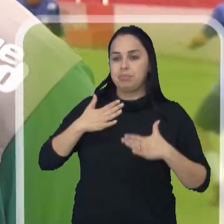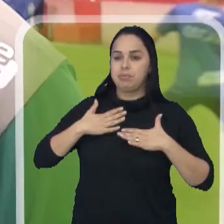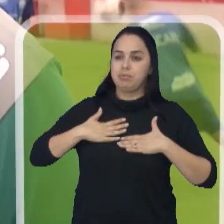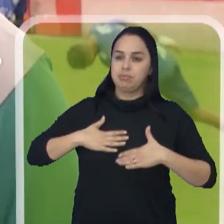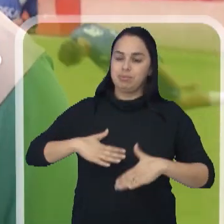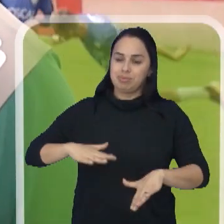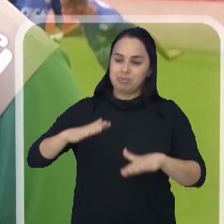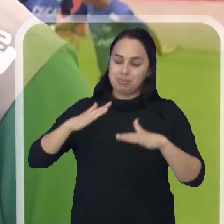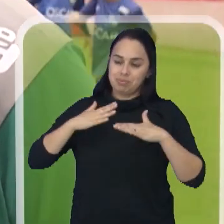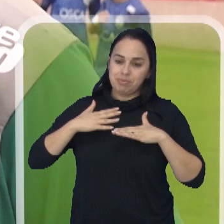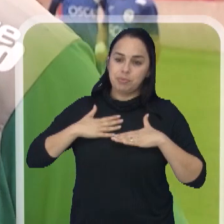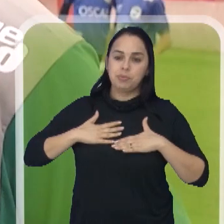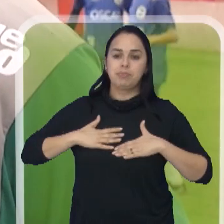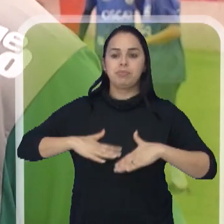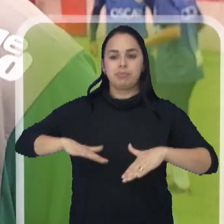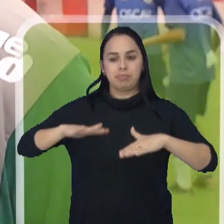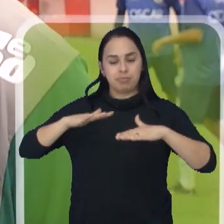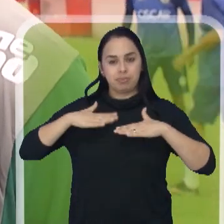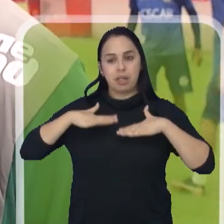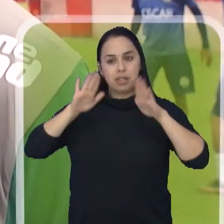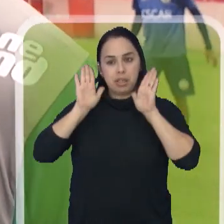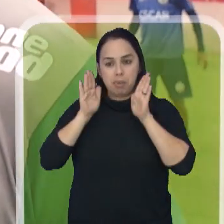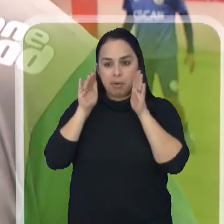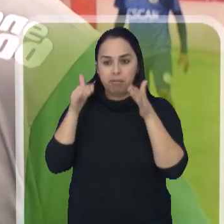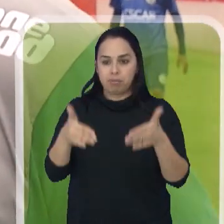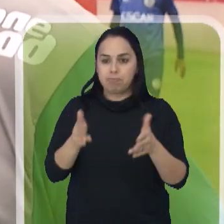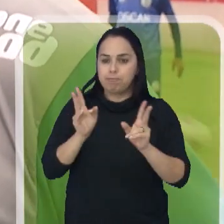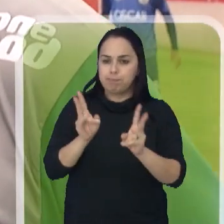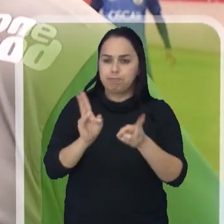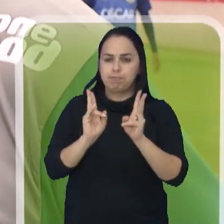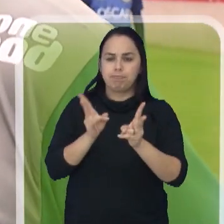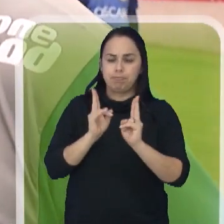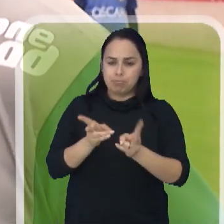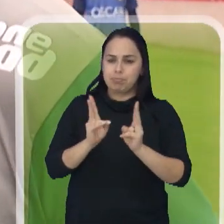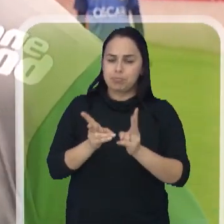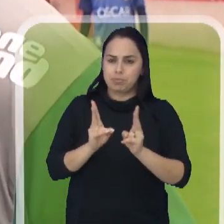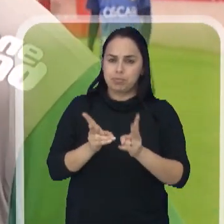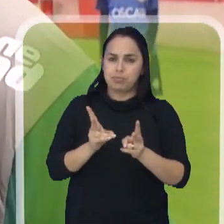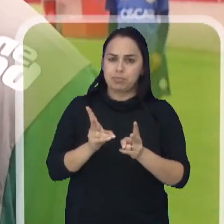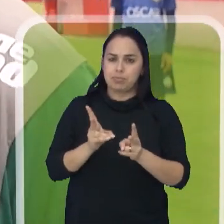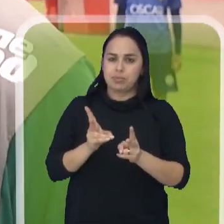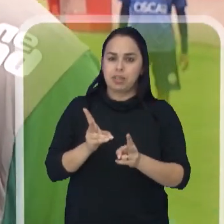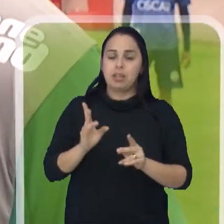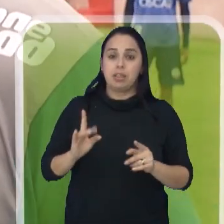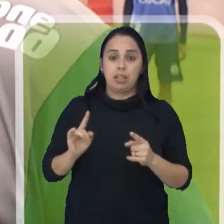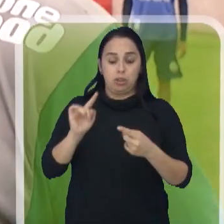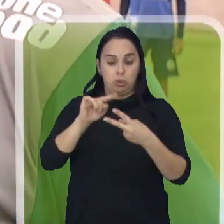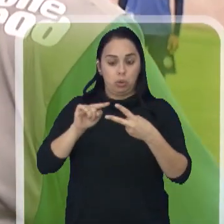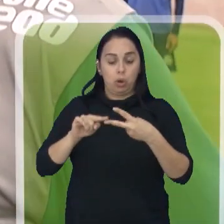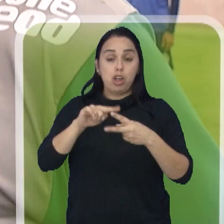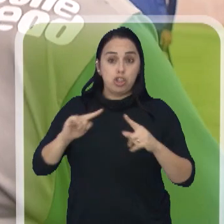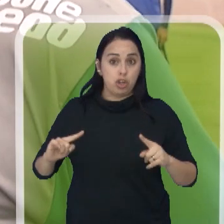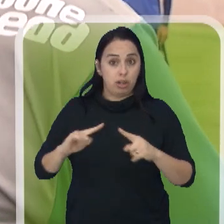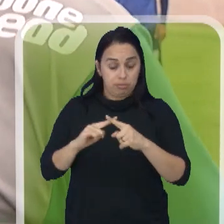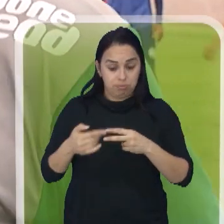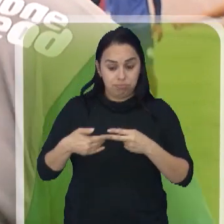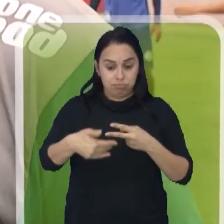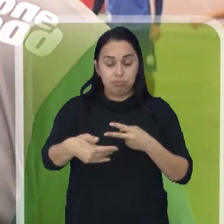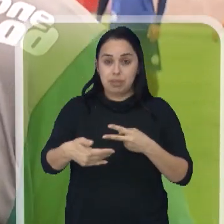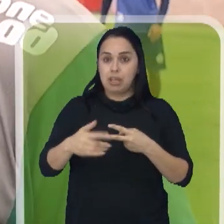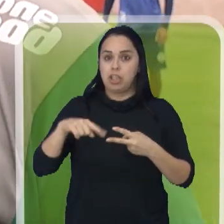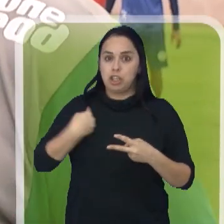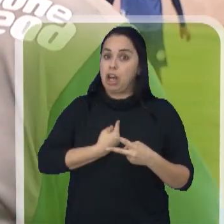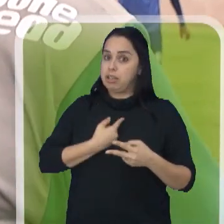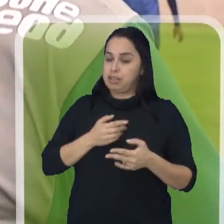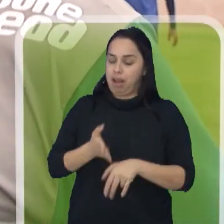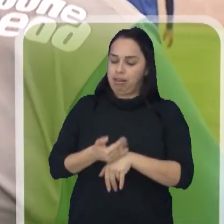trabalho, né? Bem concentrada, bem focada. Vai ser 2 grandes jogos, então a gente tem que estar